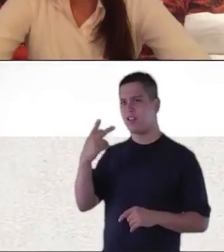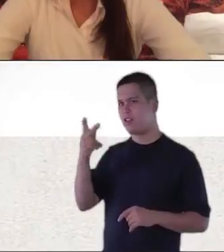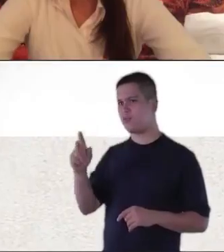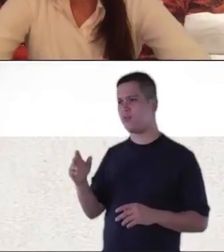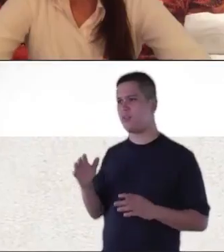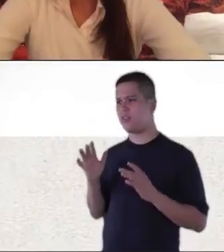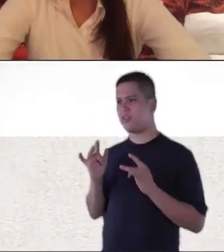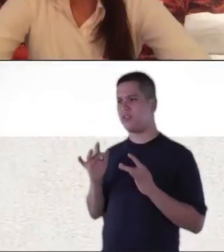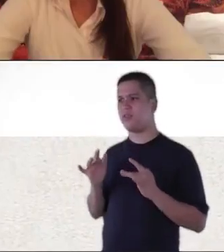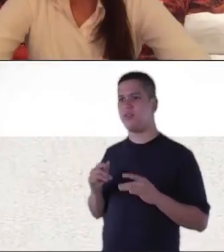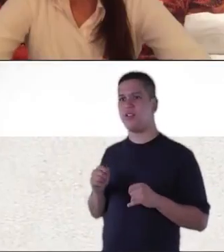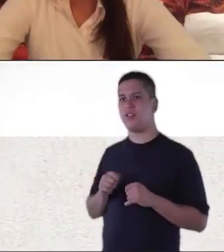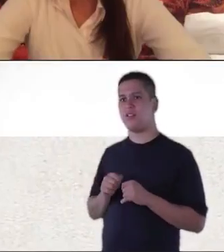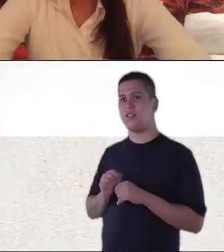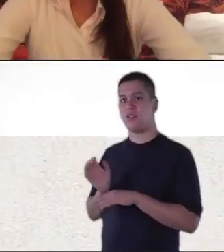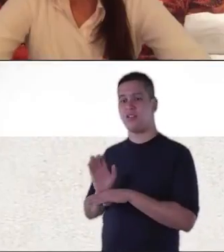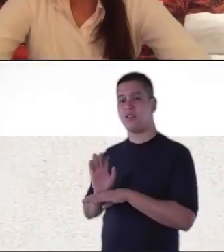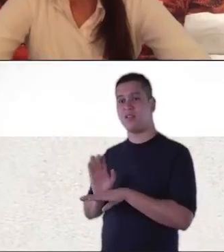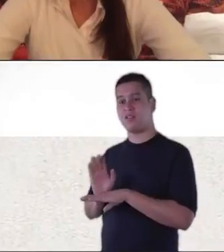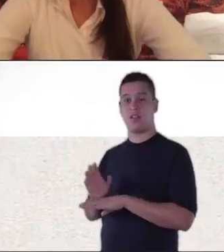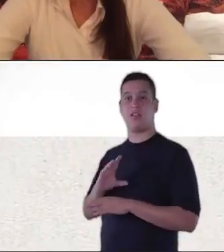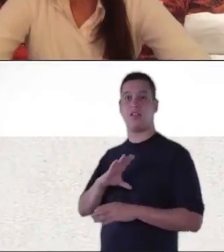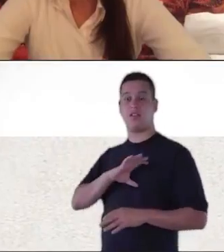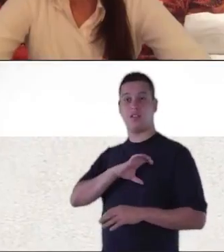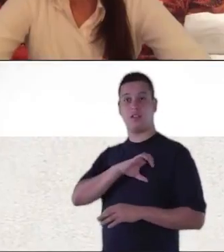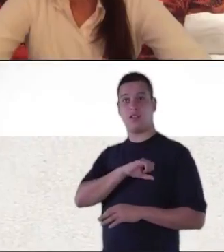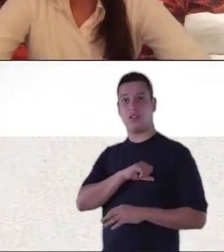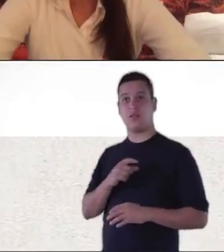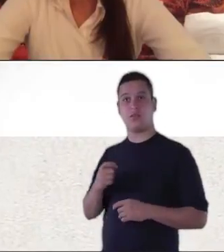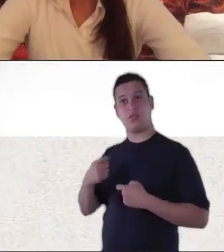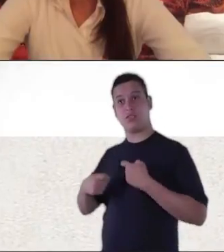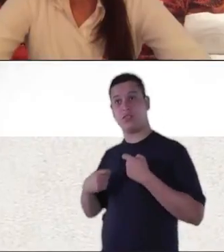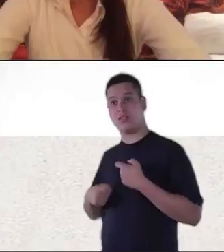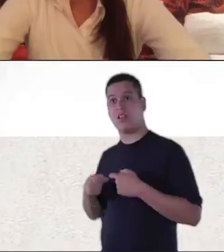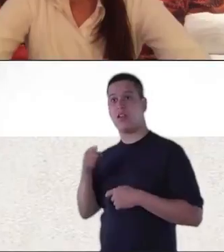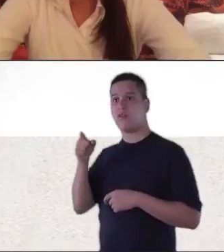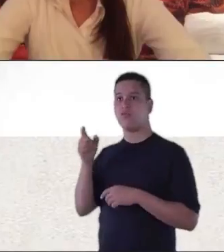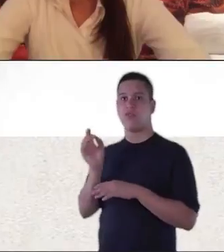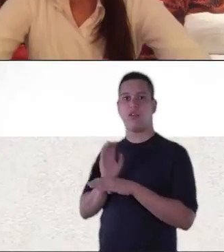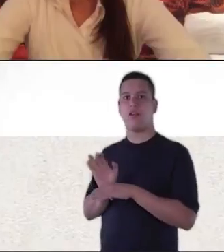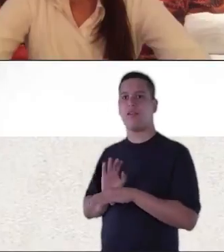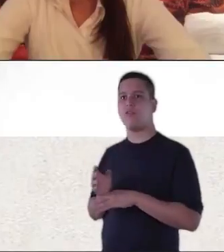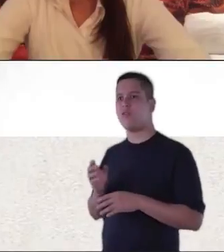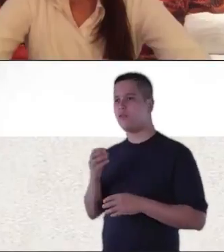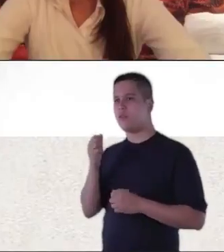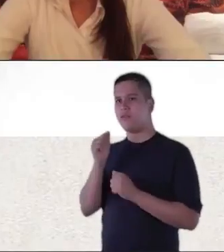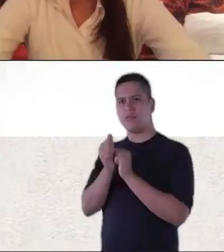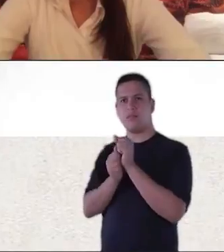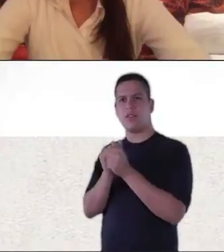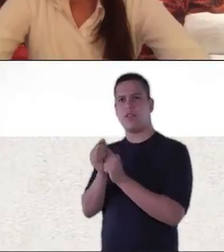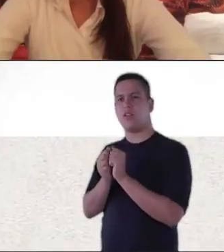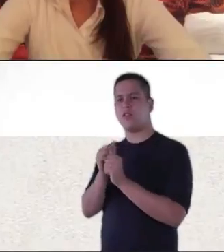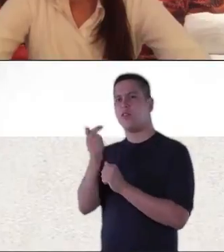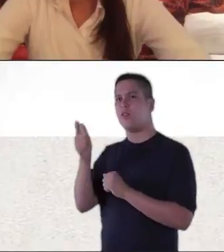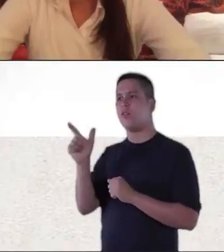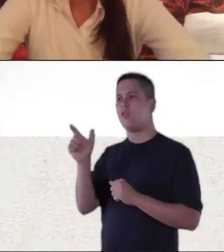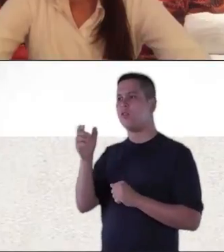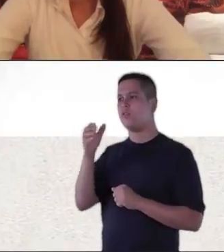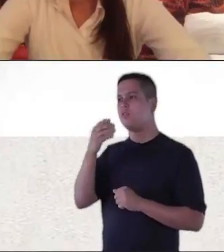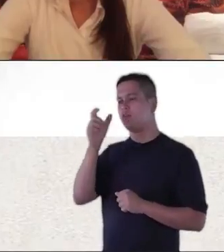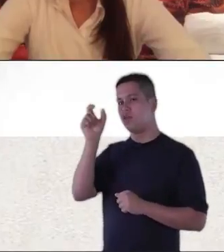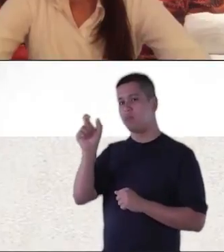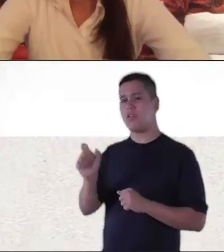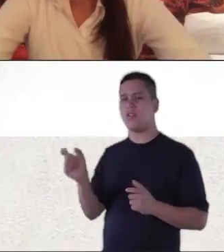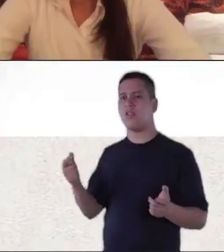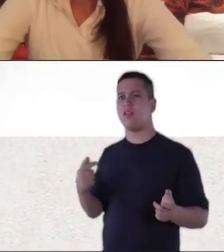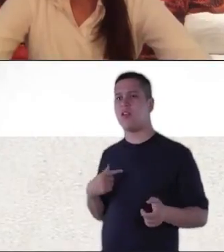tua mulher, fazendo cenas de amor, de sexo, de romance, beijando outros atores. Isso foi um aprendizado muito legal